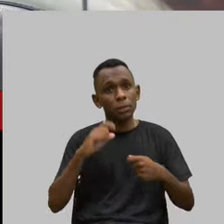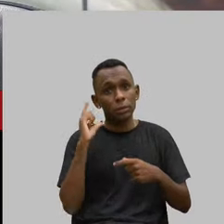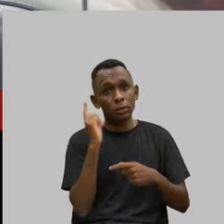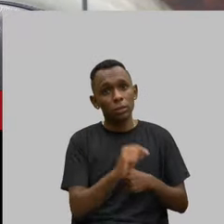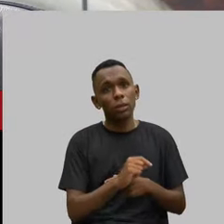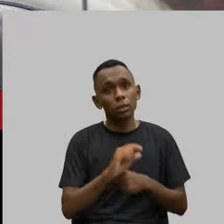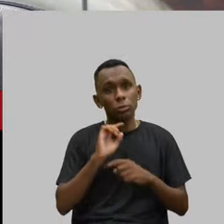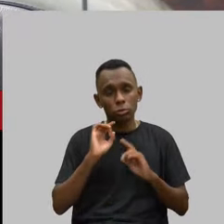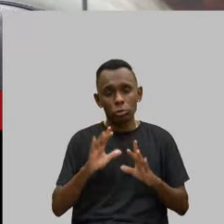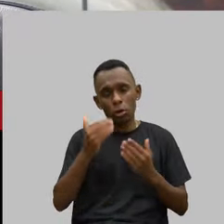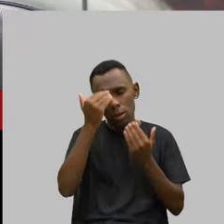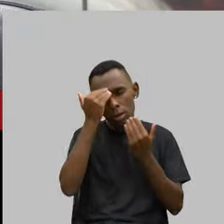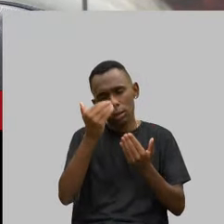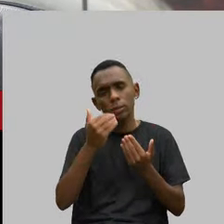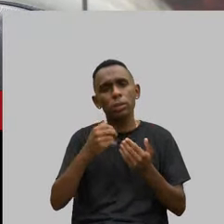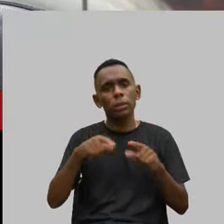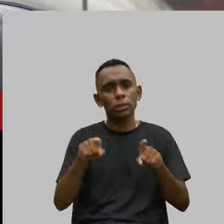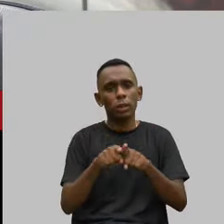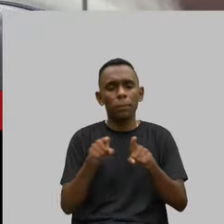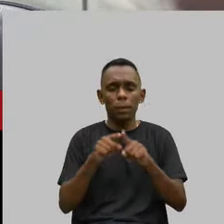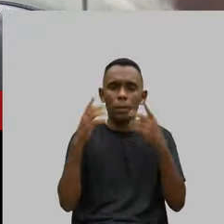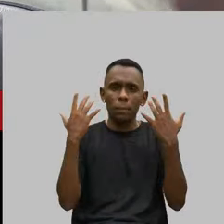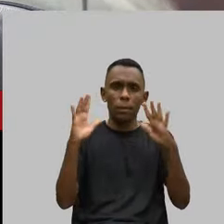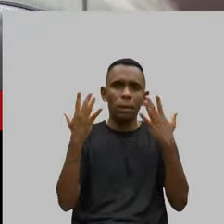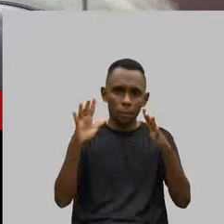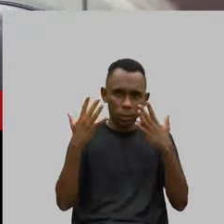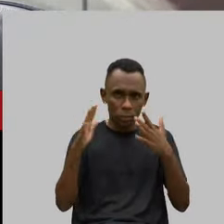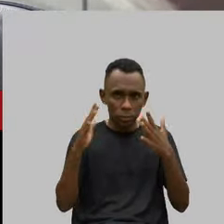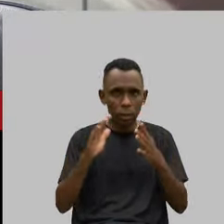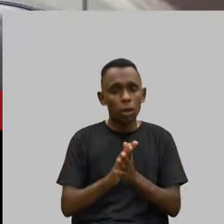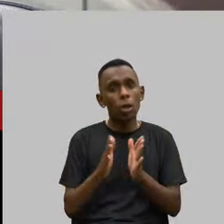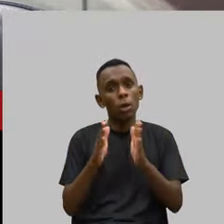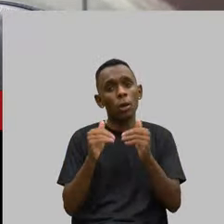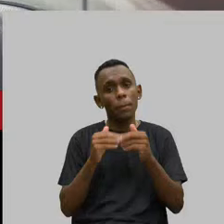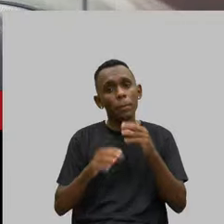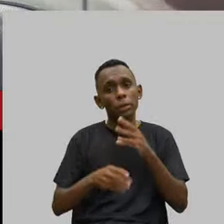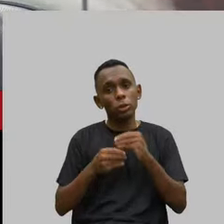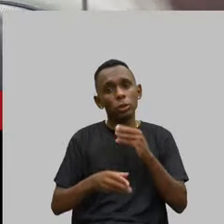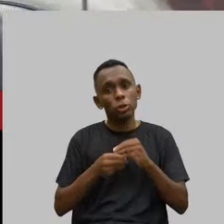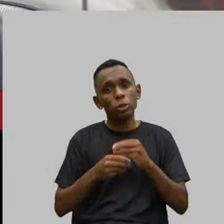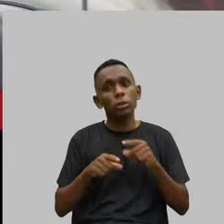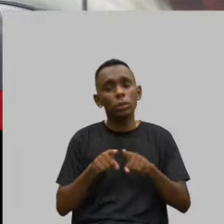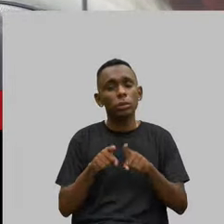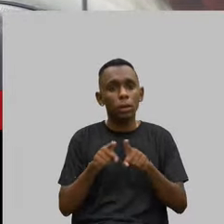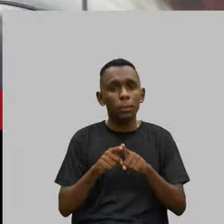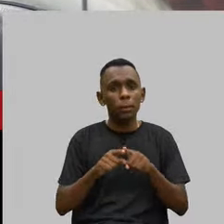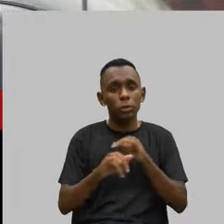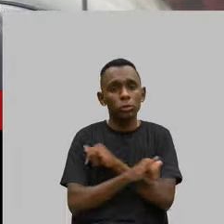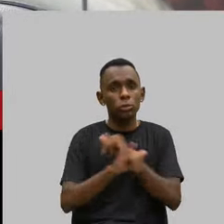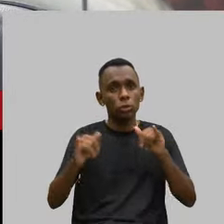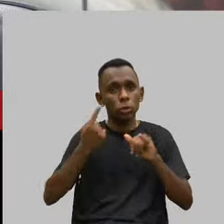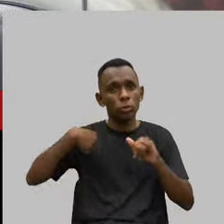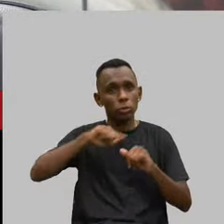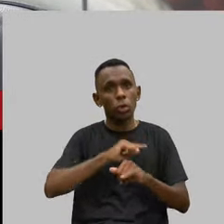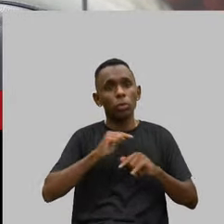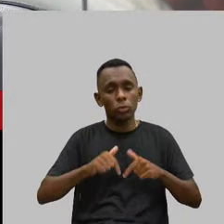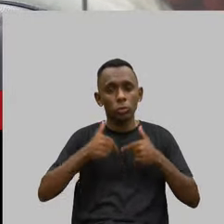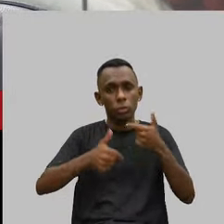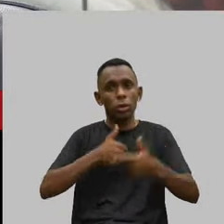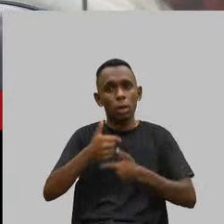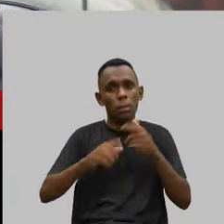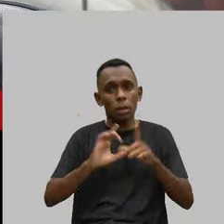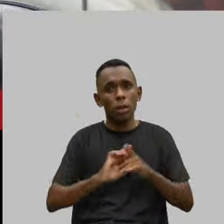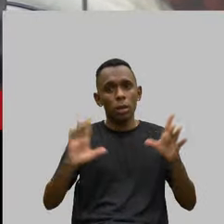é mesmo parabenizar as equipes agradecer deixar esses pedidos aí e dizer que nosso mandato aqui tá totalmente a